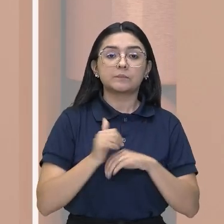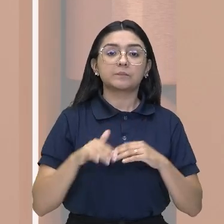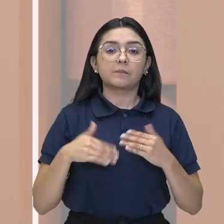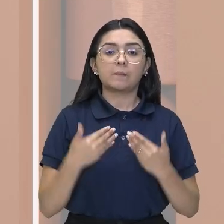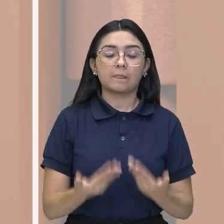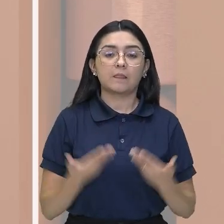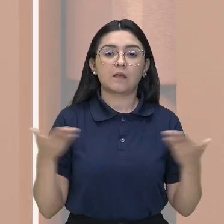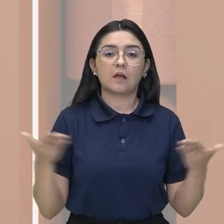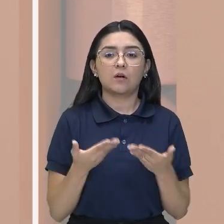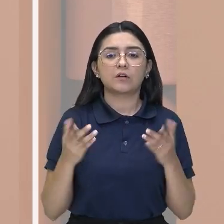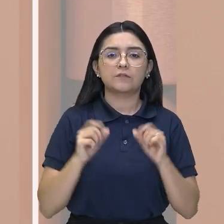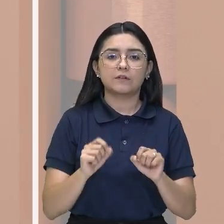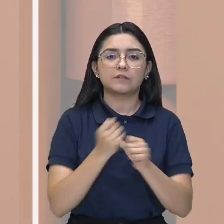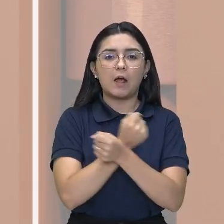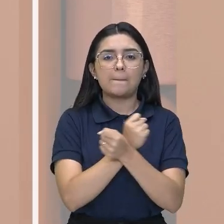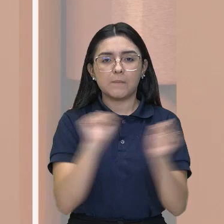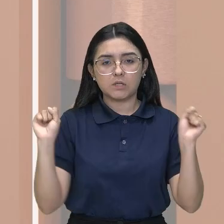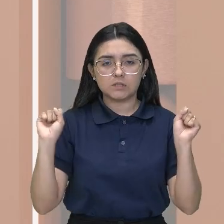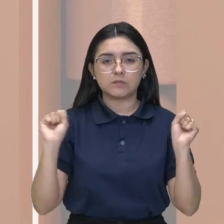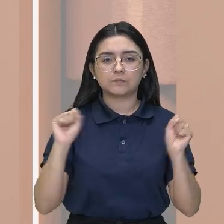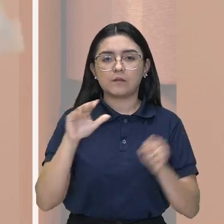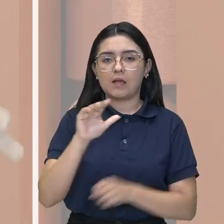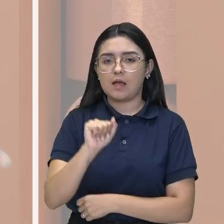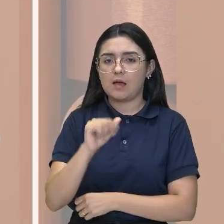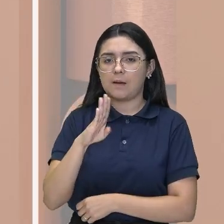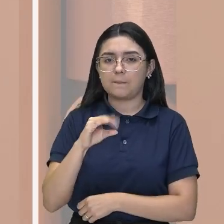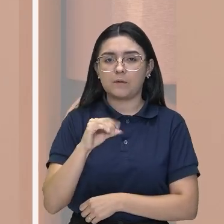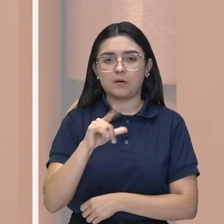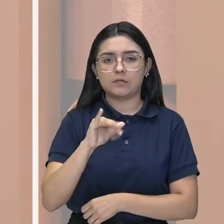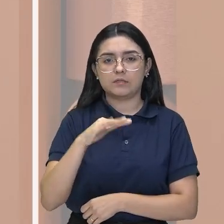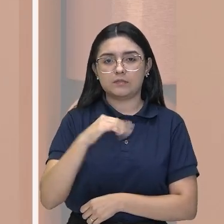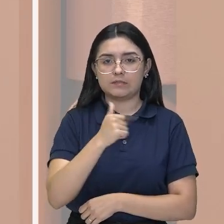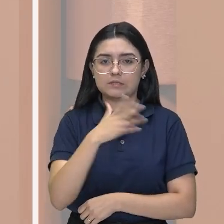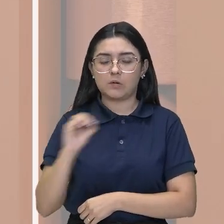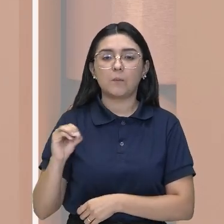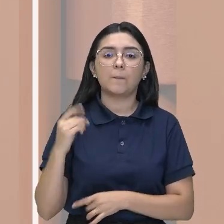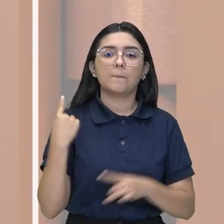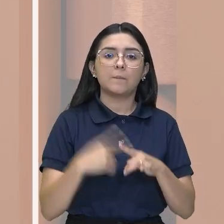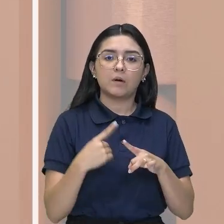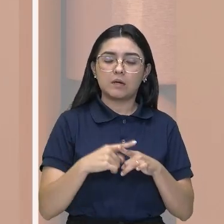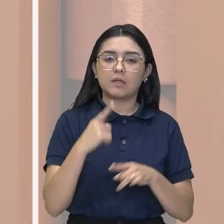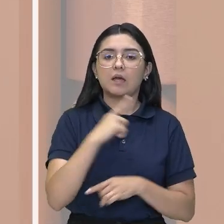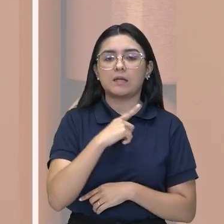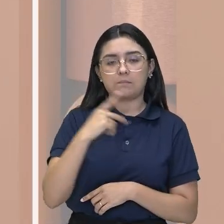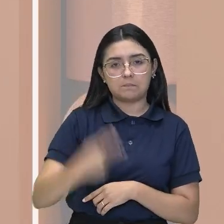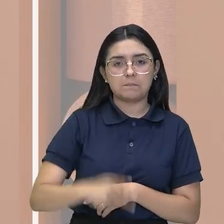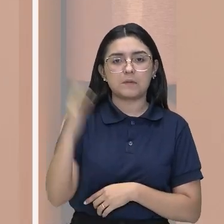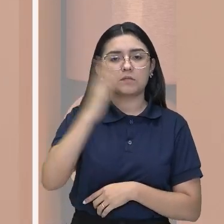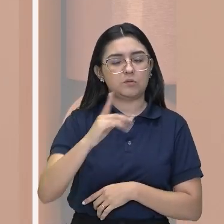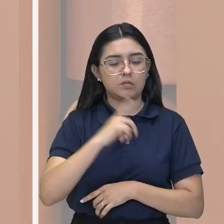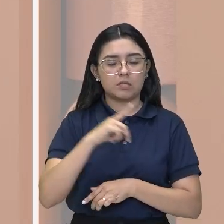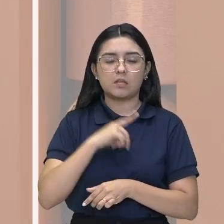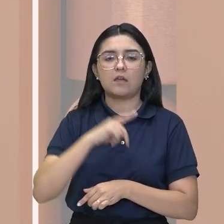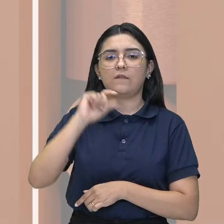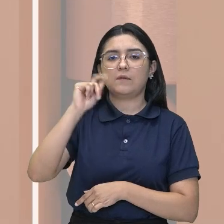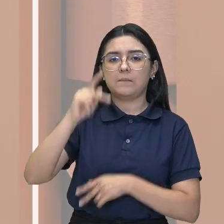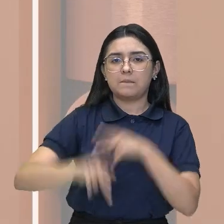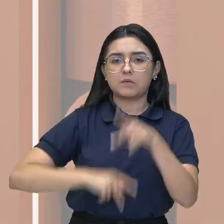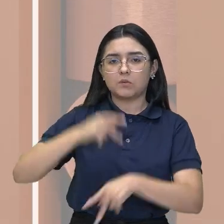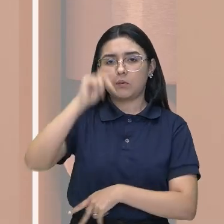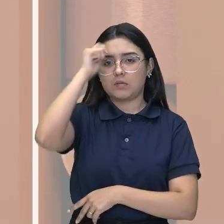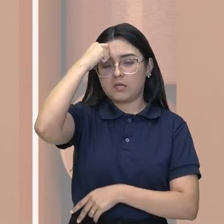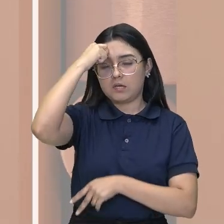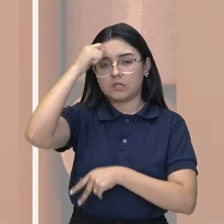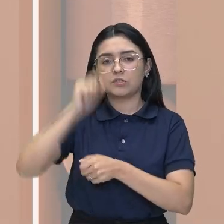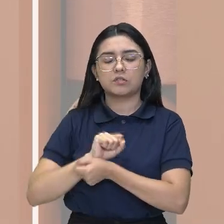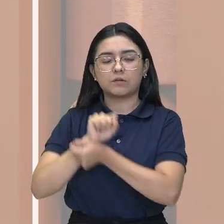vamos falar da abolição. Nós só podemos falar da abolição porque o Brasil teve negros escravizados, não é isso? Então nós vamos falar agora